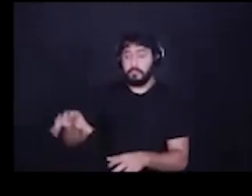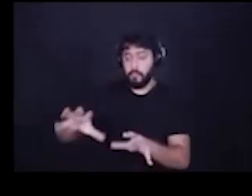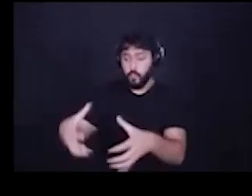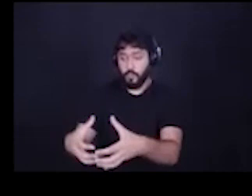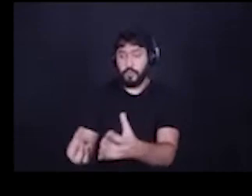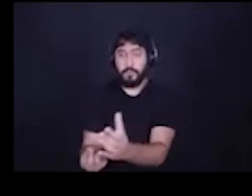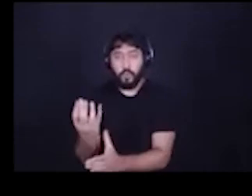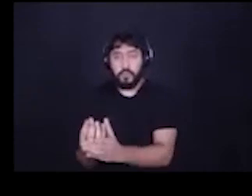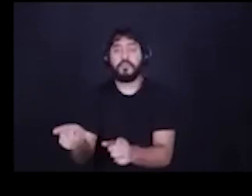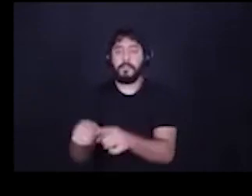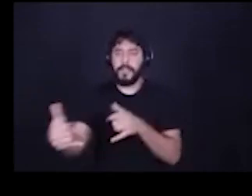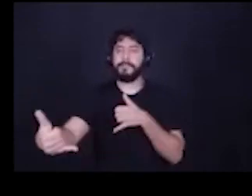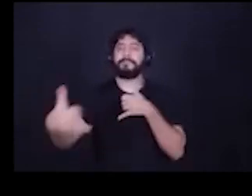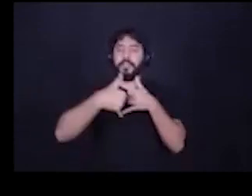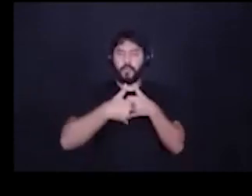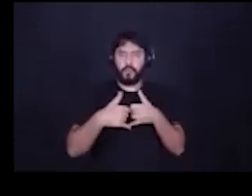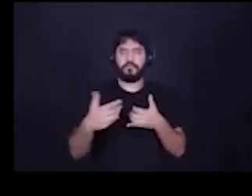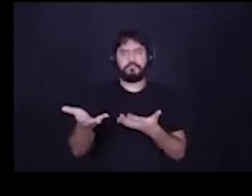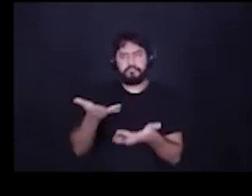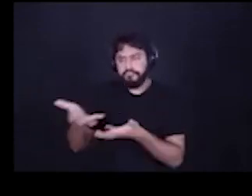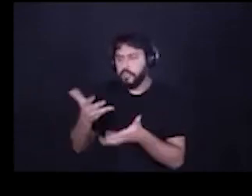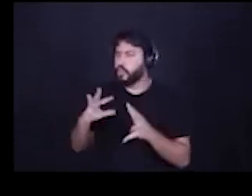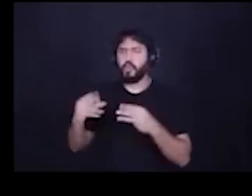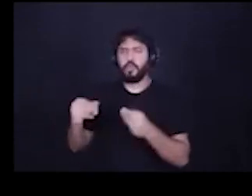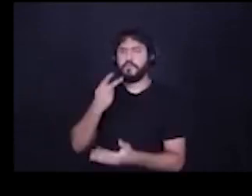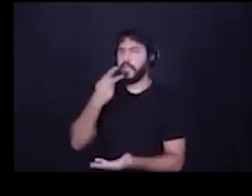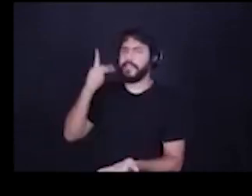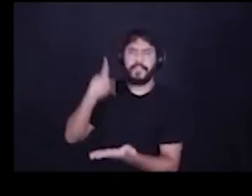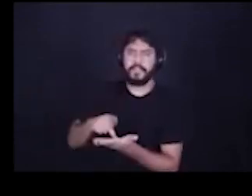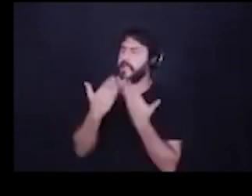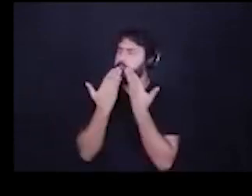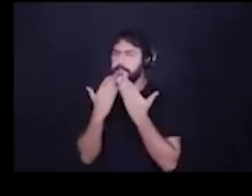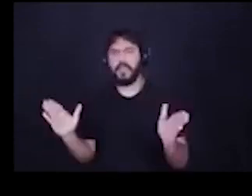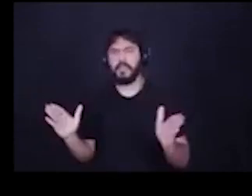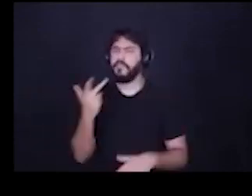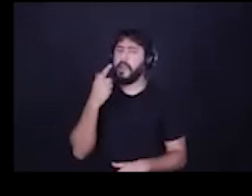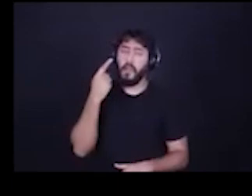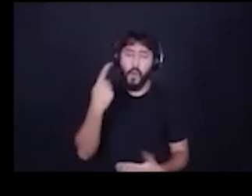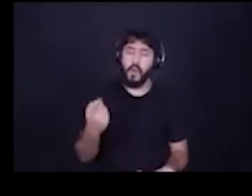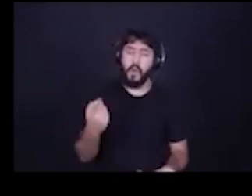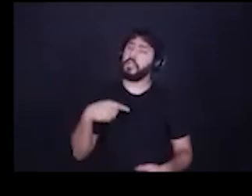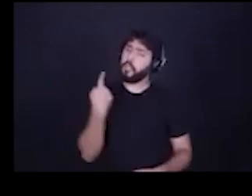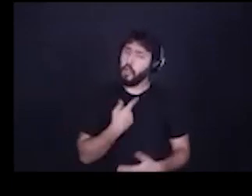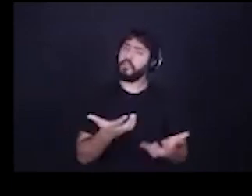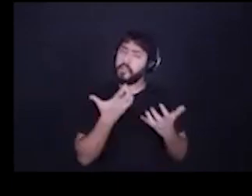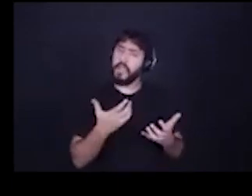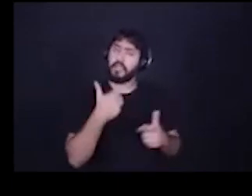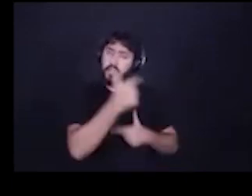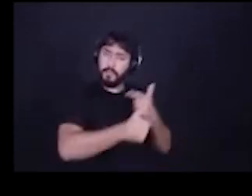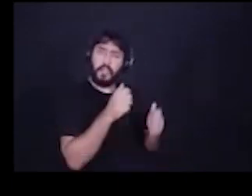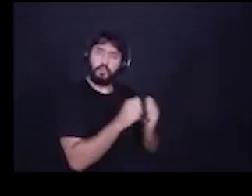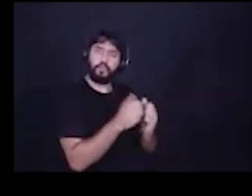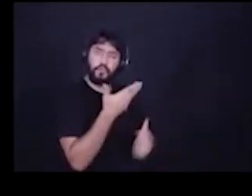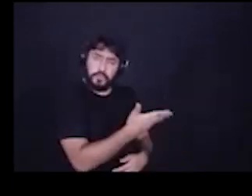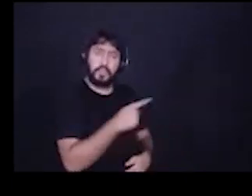mesma conversa, todo mundo sendo muito franco e muito aberto, no sentido de dizer, olha, a gente quer trabalhar com você, a gente quer seguir adiante, a gente